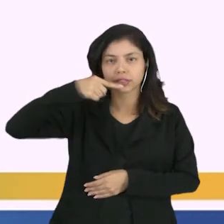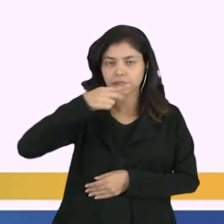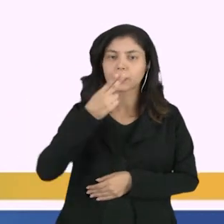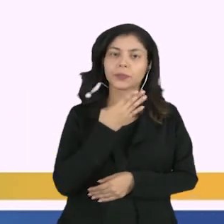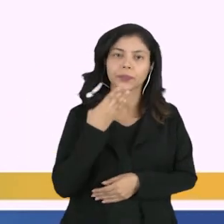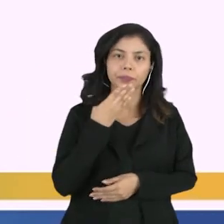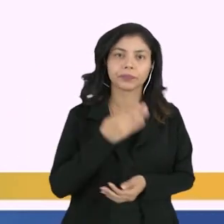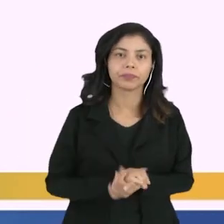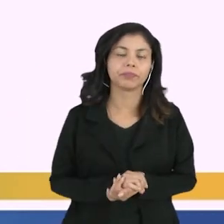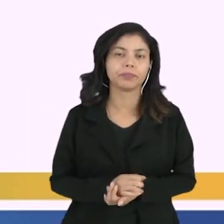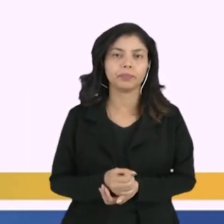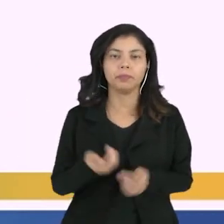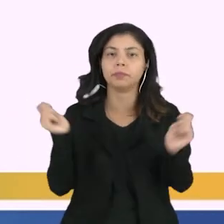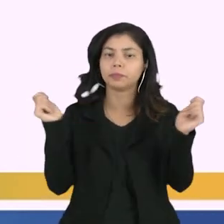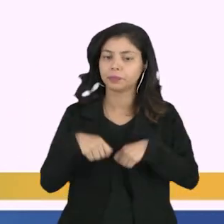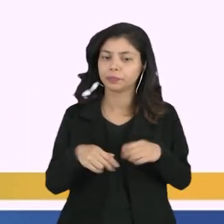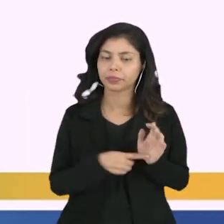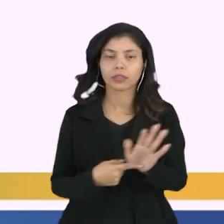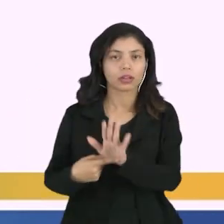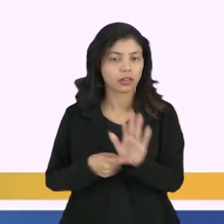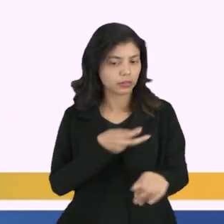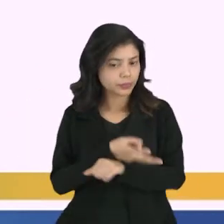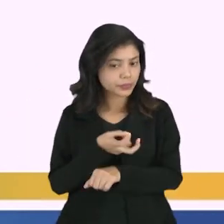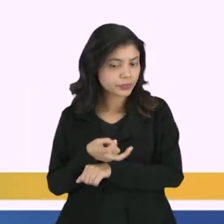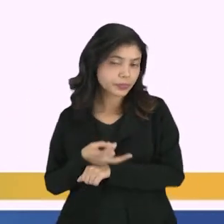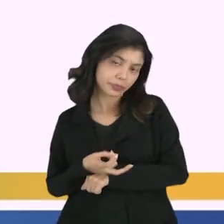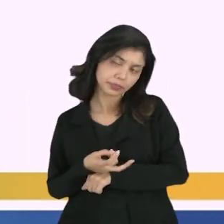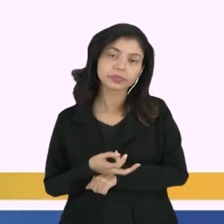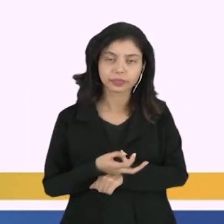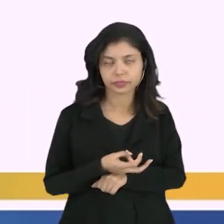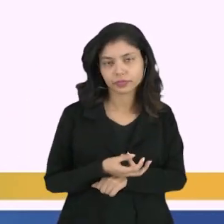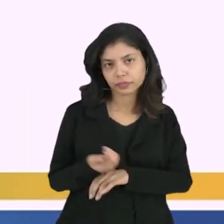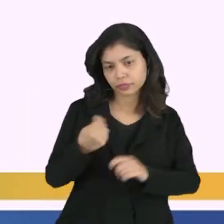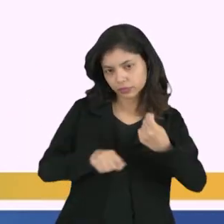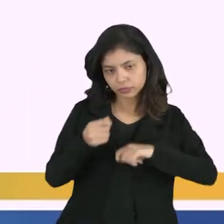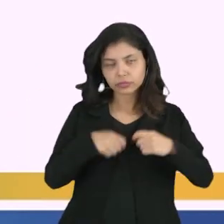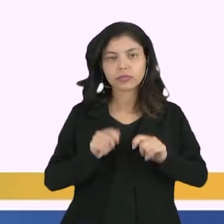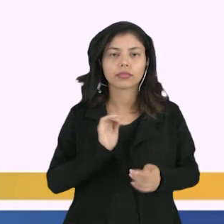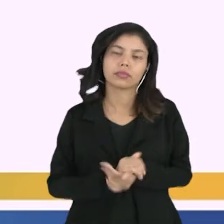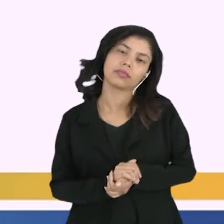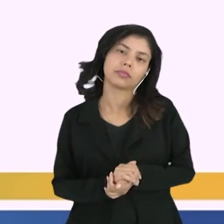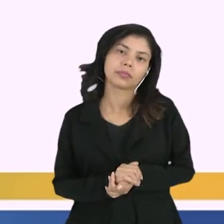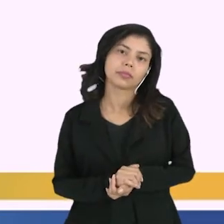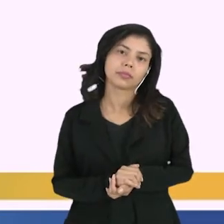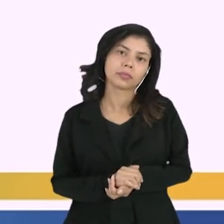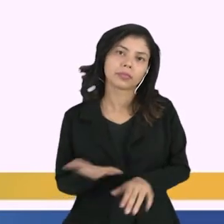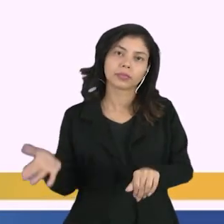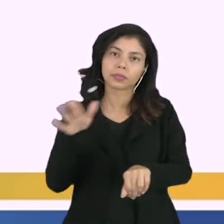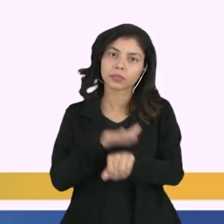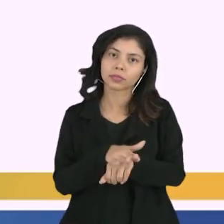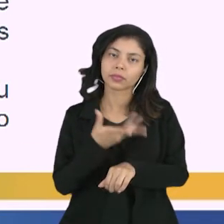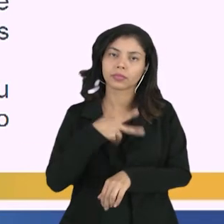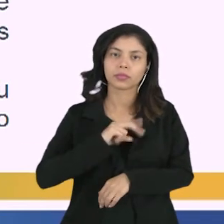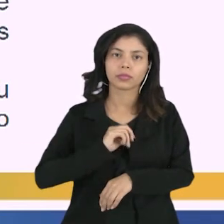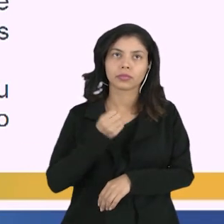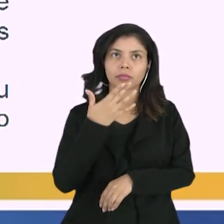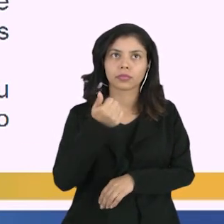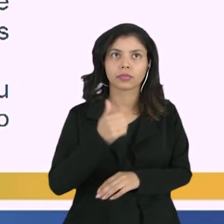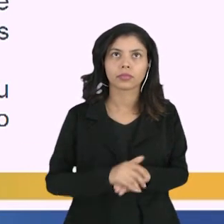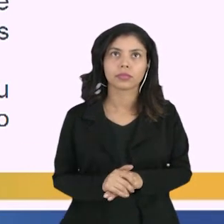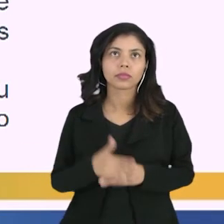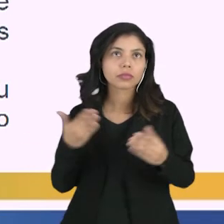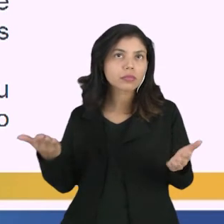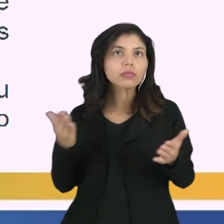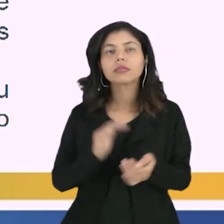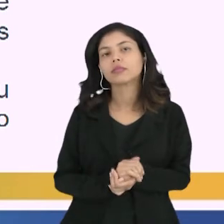da cana-de-açúcar, né? Possibilidades de explorar aí então economicamente a colônia aí para Portugal, tá bom, pessoal?